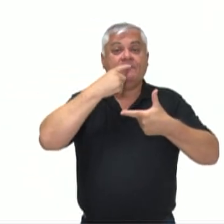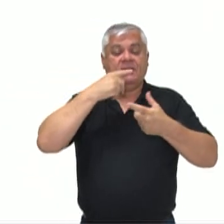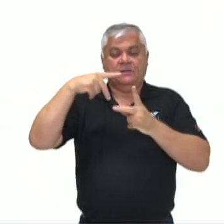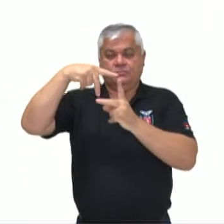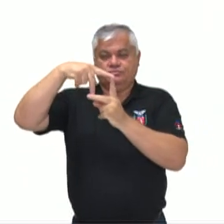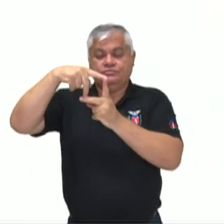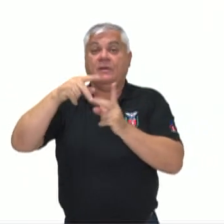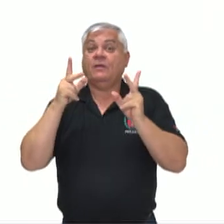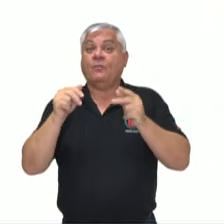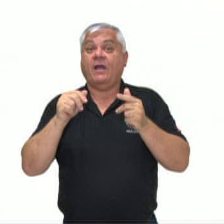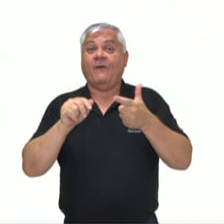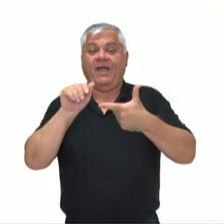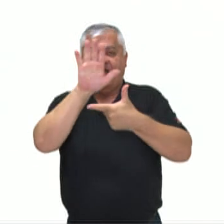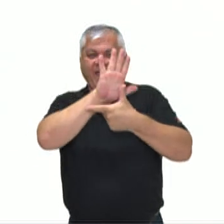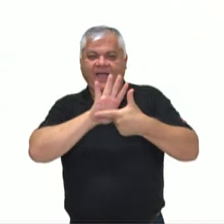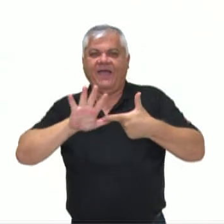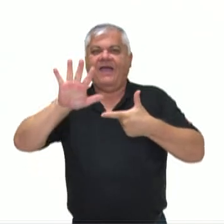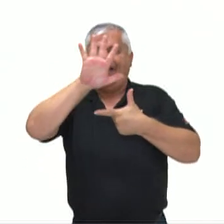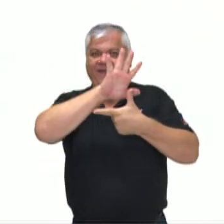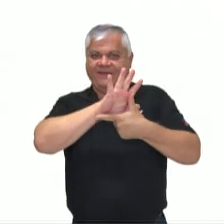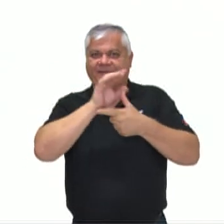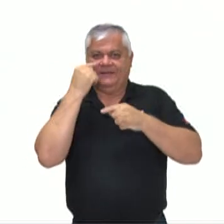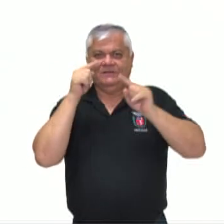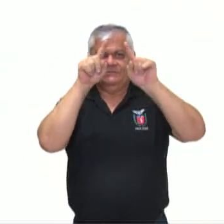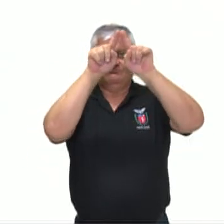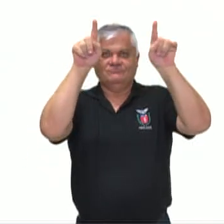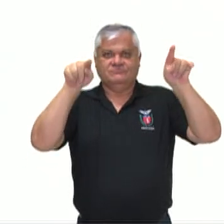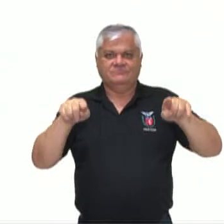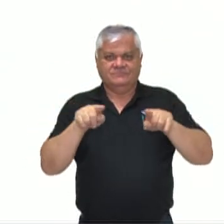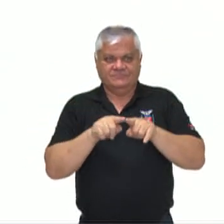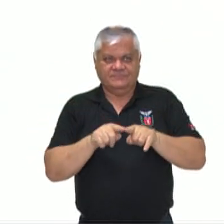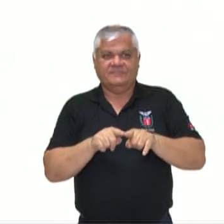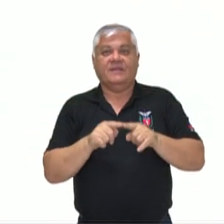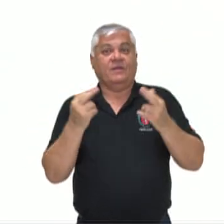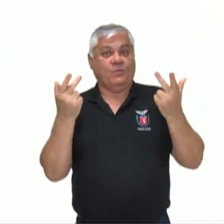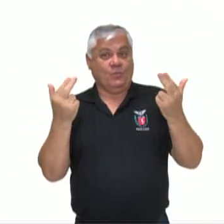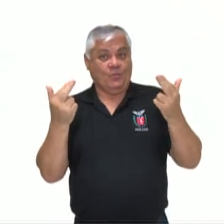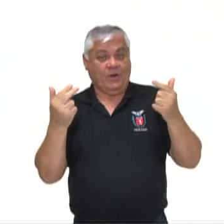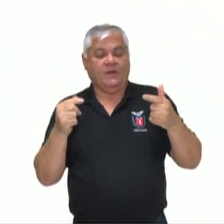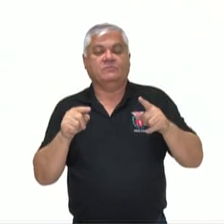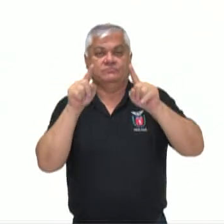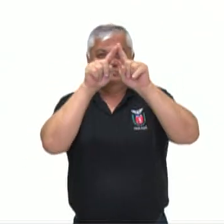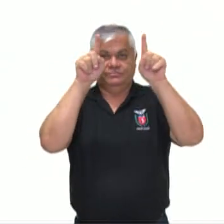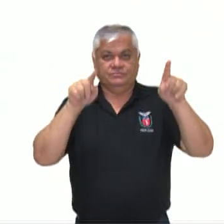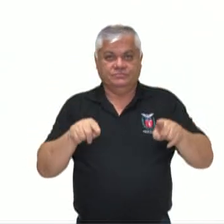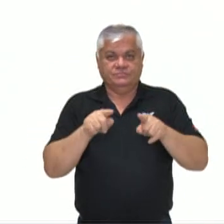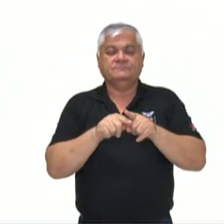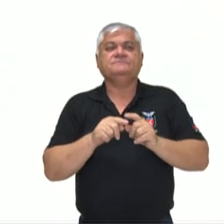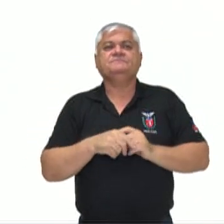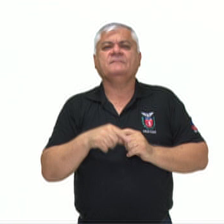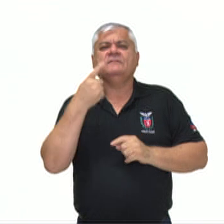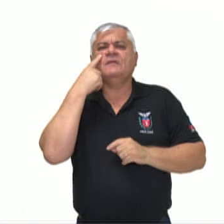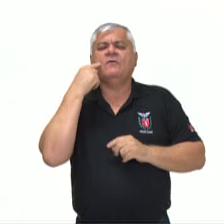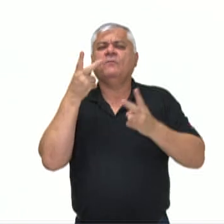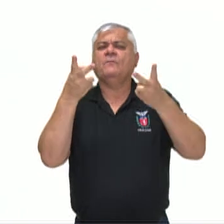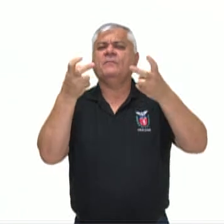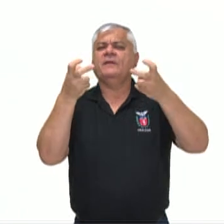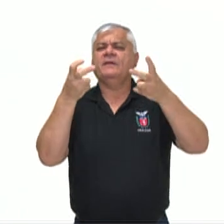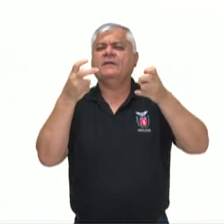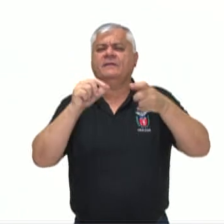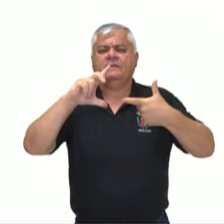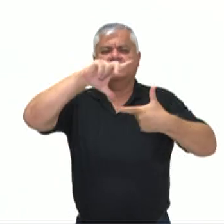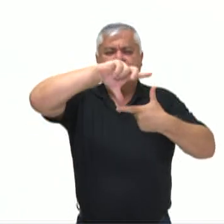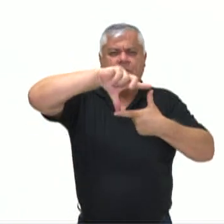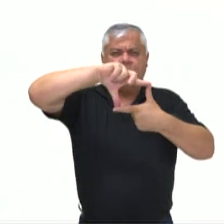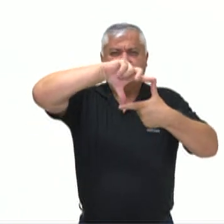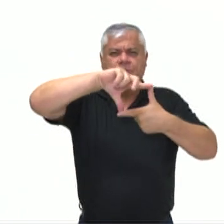área. Estamos tratando desse conceito, a área, o retângulo e o quadrado abaixo. Observe atentamente as figuras e